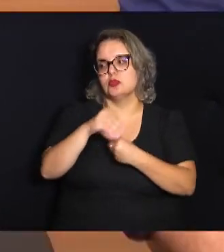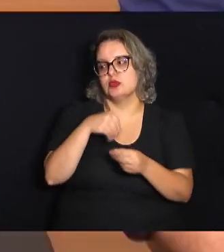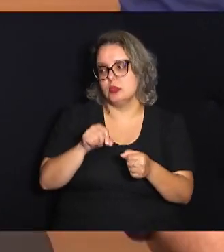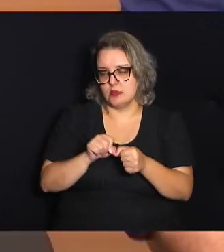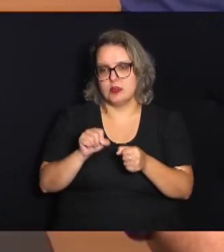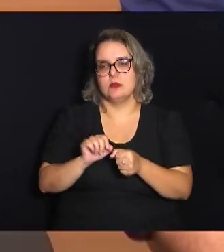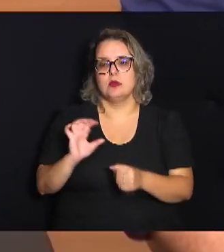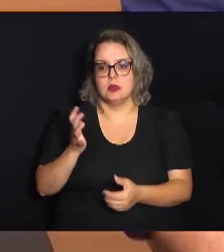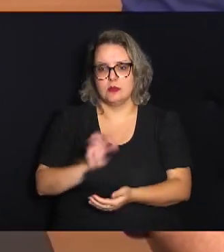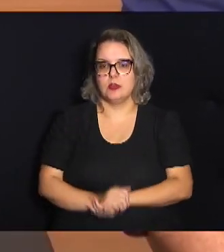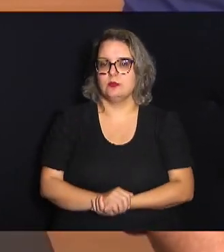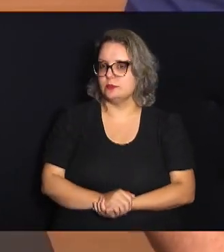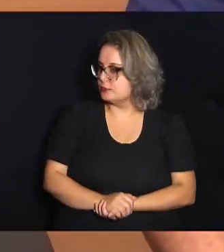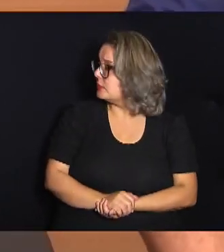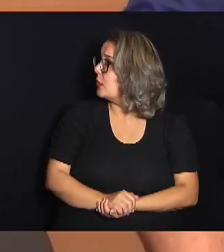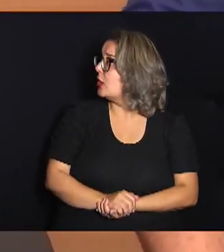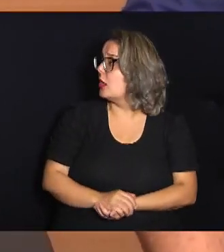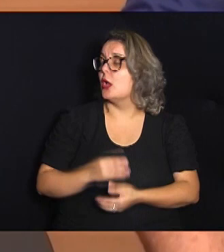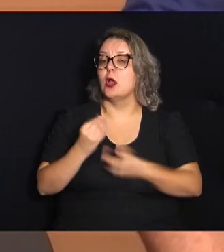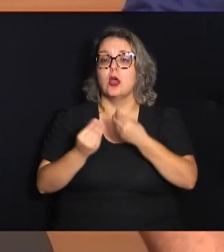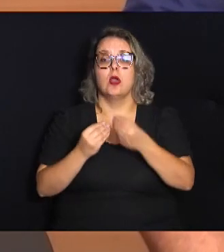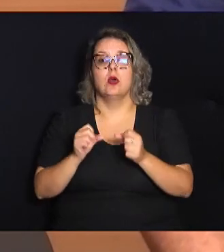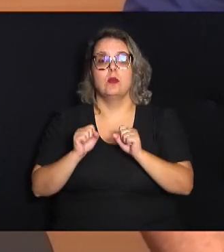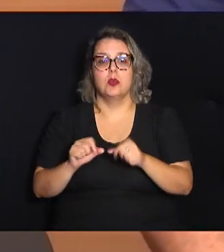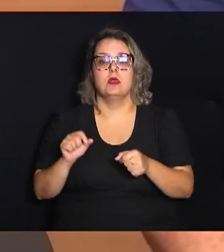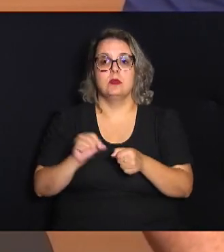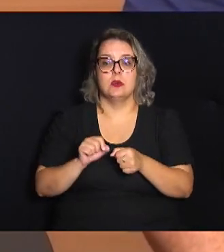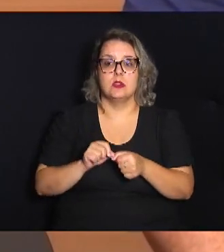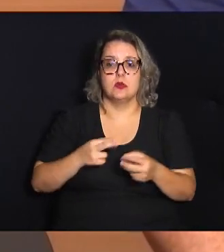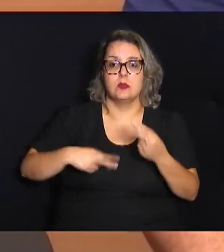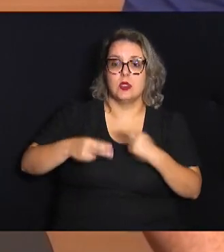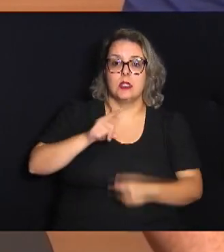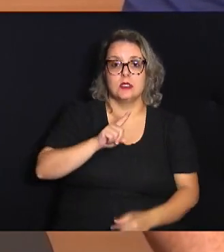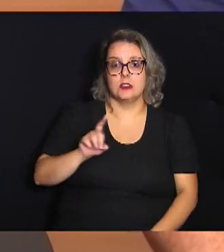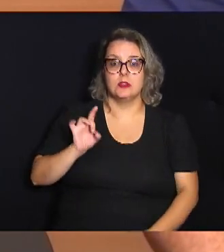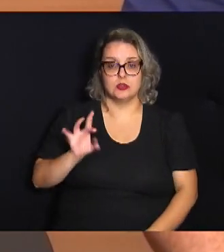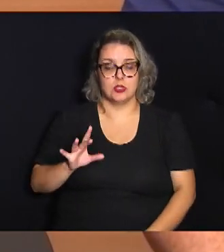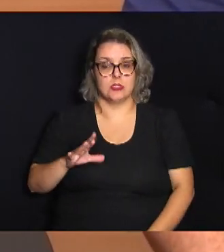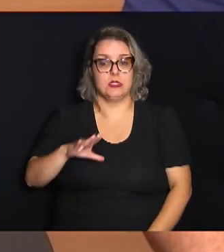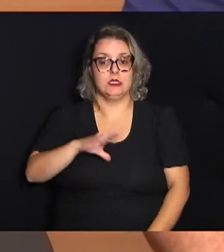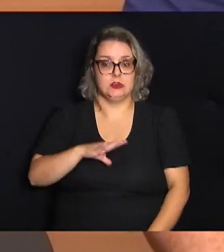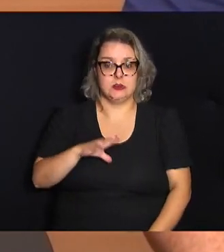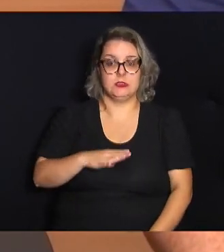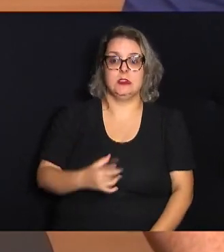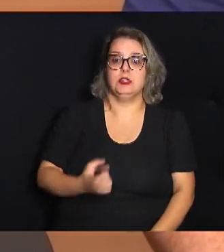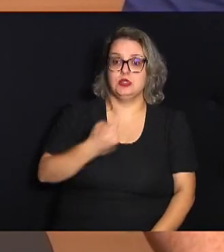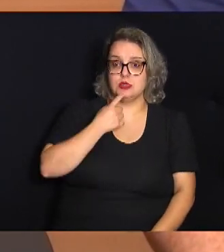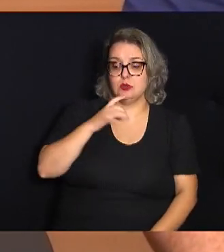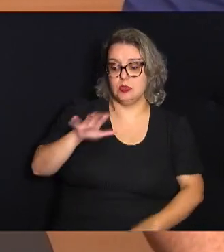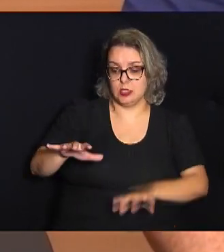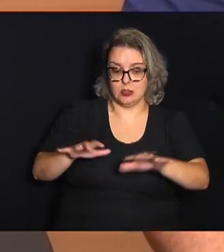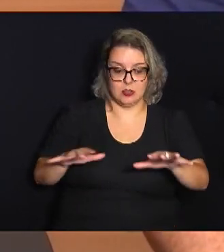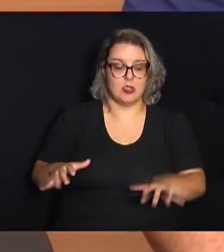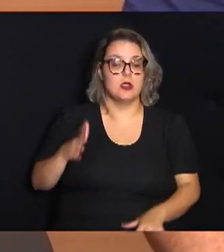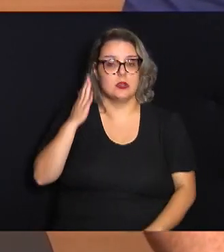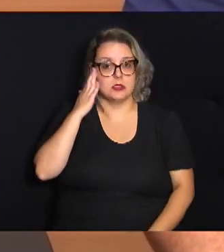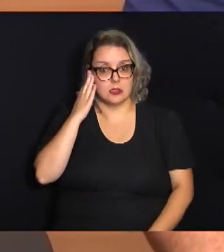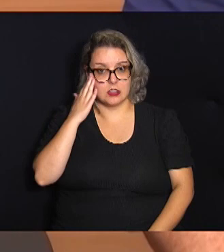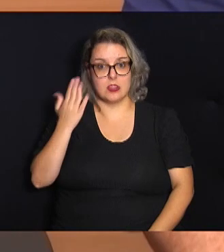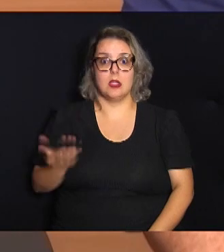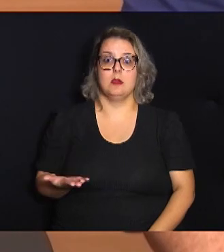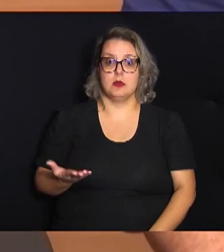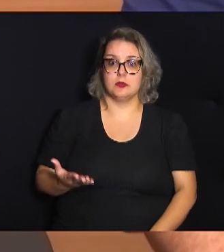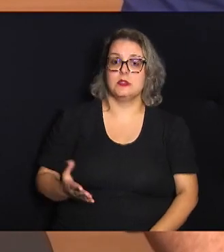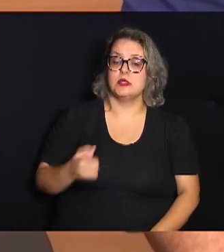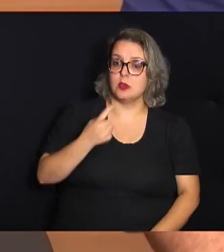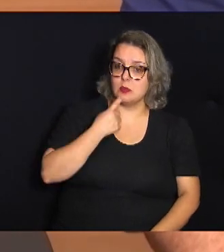essa comissão. Como que a gente pode fazer essa relação, não só na cidade de Campinas, mas também com a região, né? A gente sabe que Campinas é uma cidade polo, e